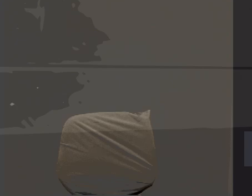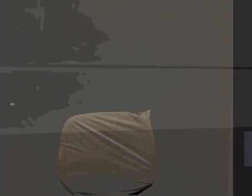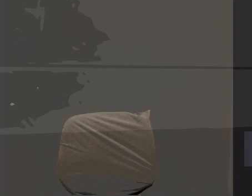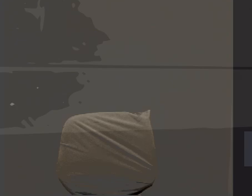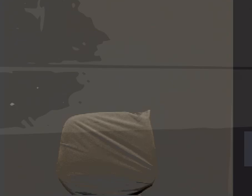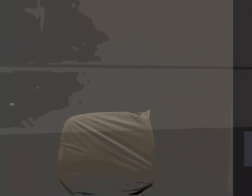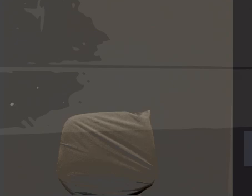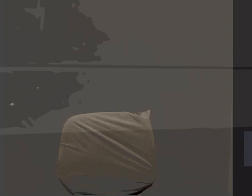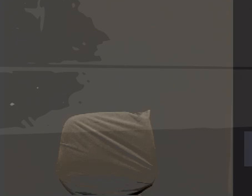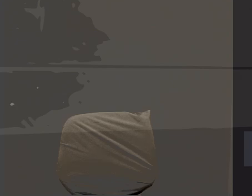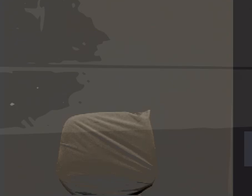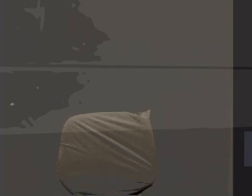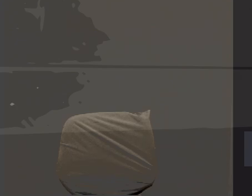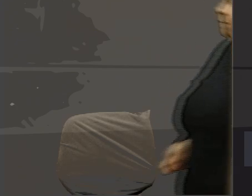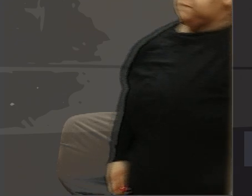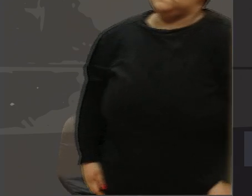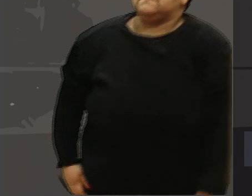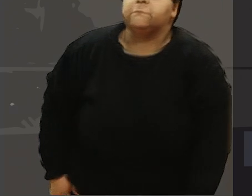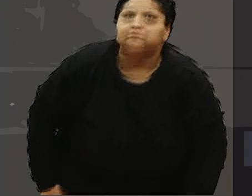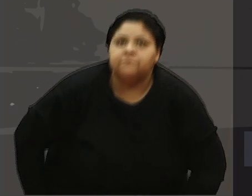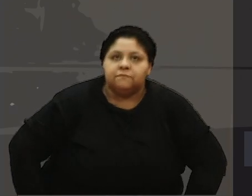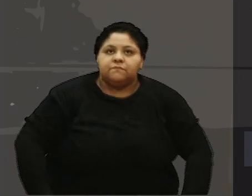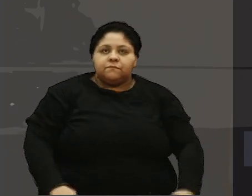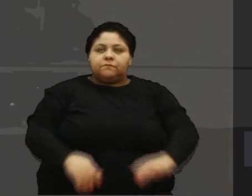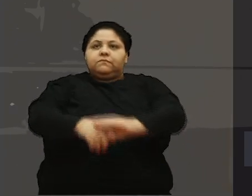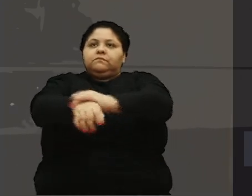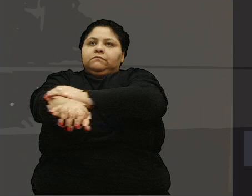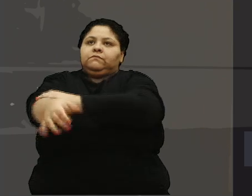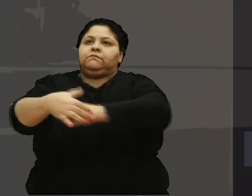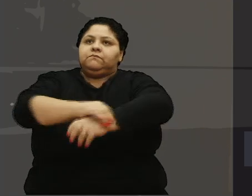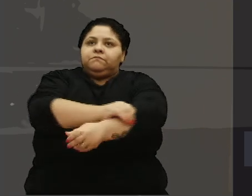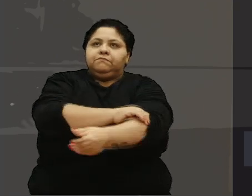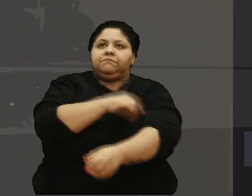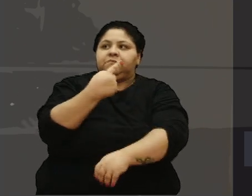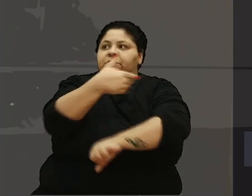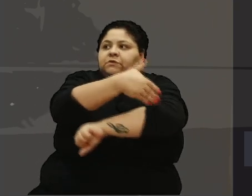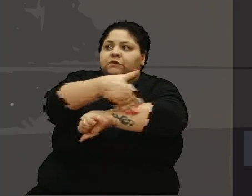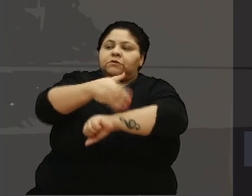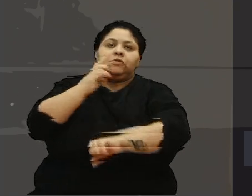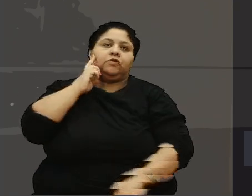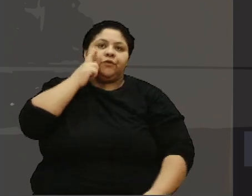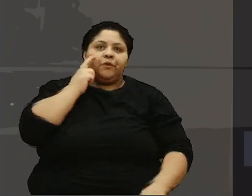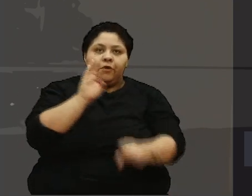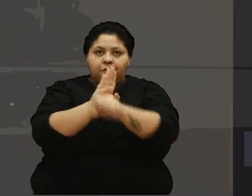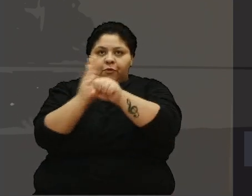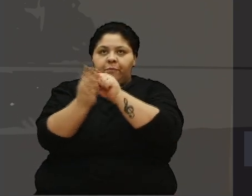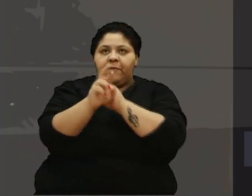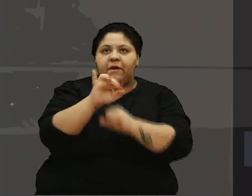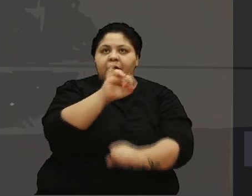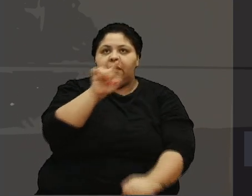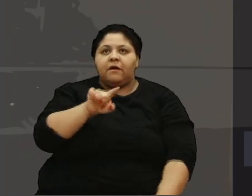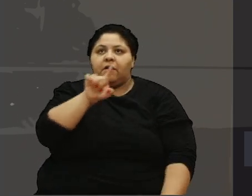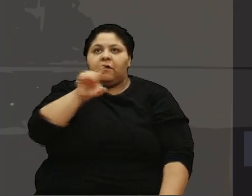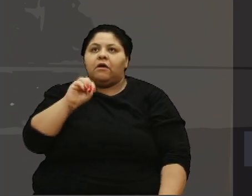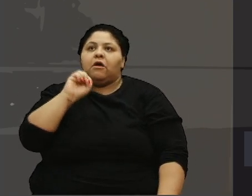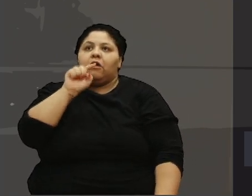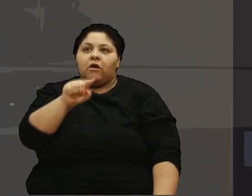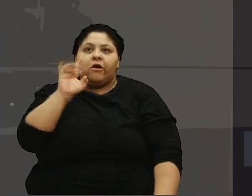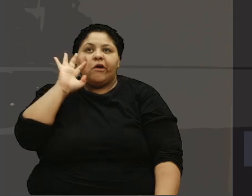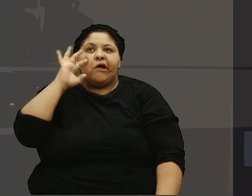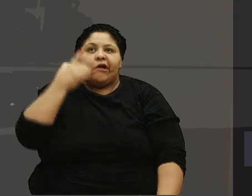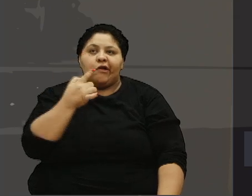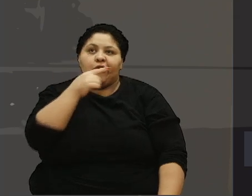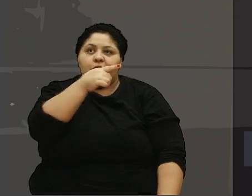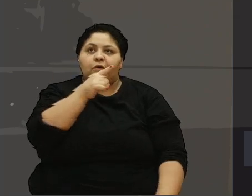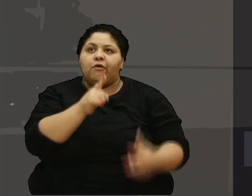Mello trata desse tema em algumas oportunidades. Essa aqui é a Rua das Rosas, no bairro Desvio Risso. Essa é a realidade do morador que tem uma ferragem